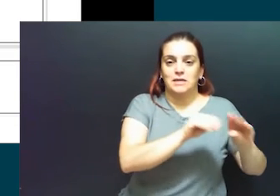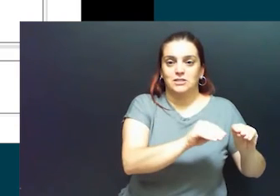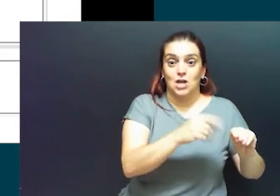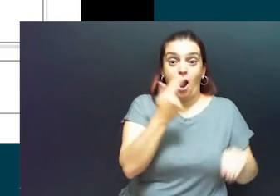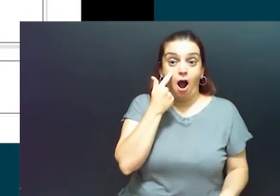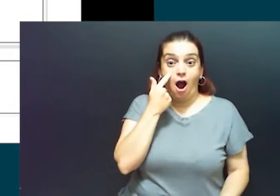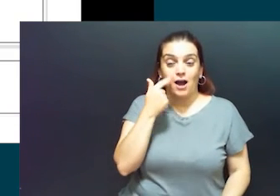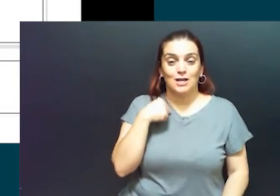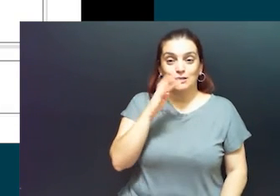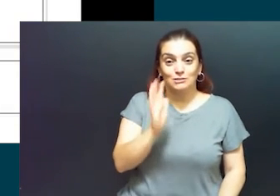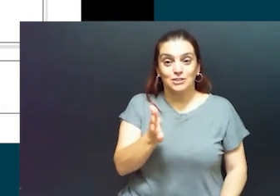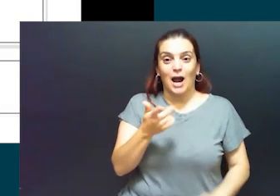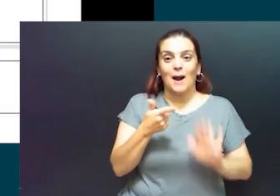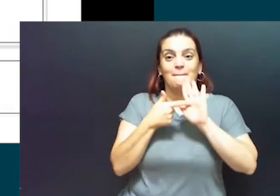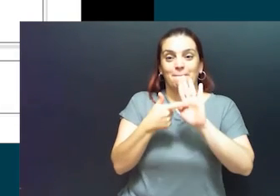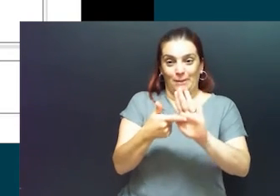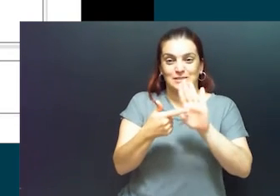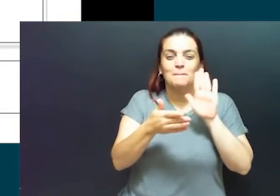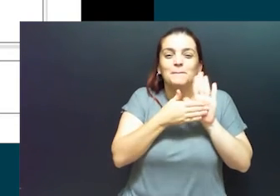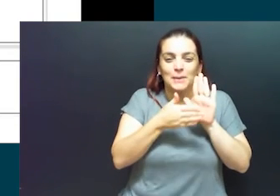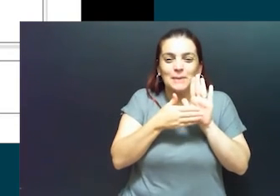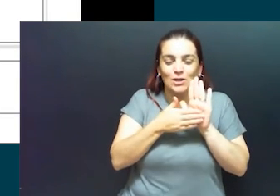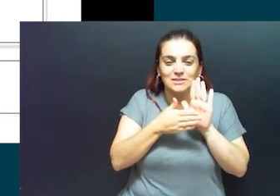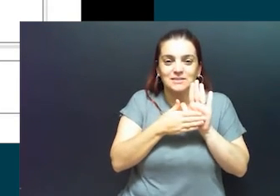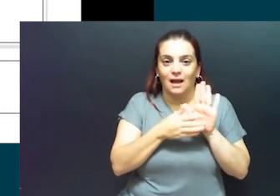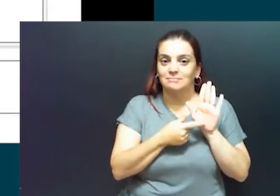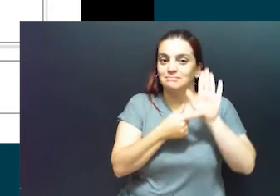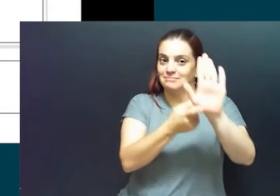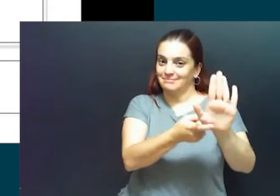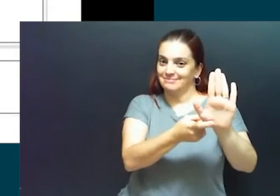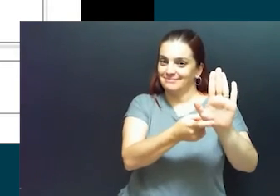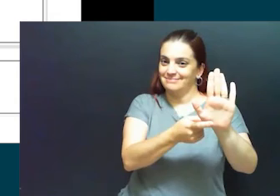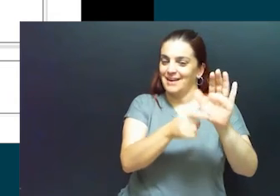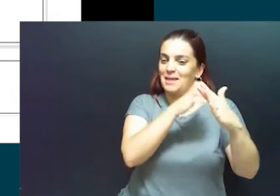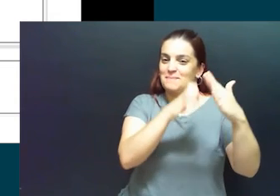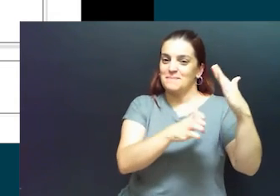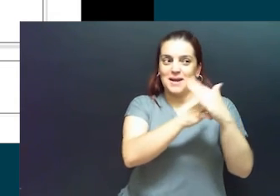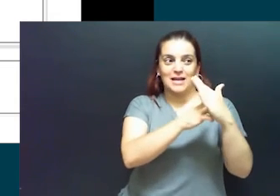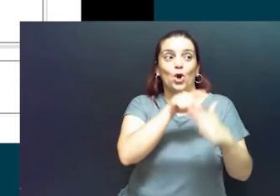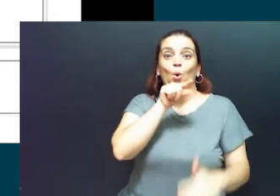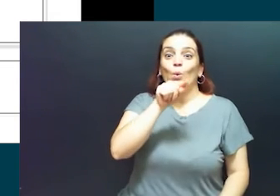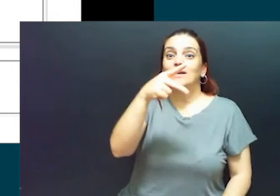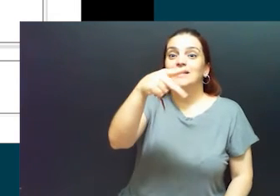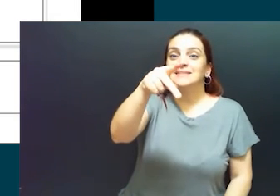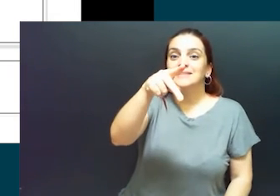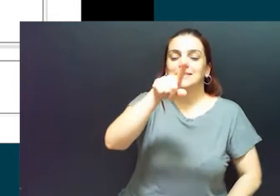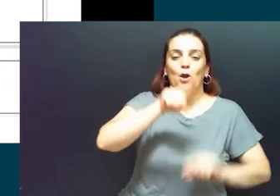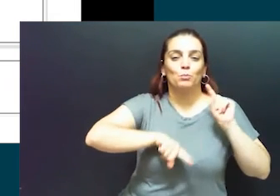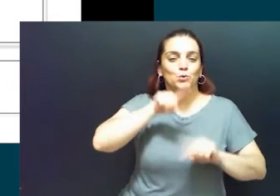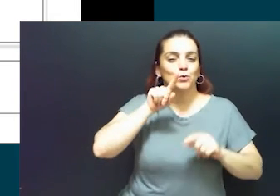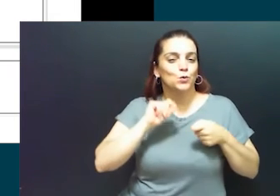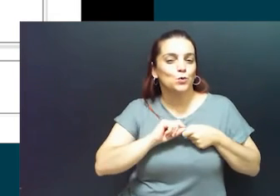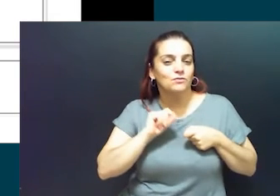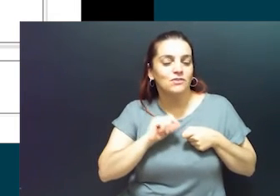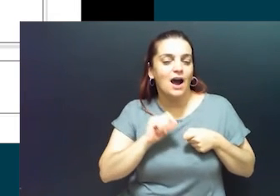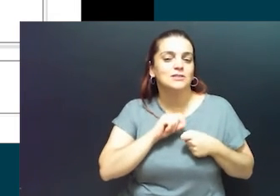esse modelo de proposta de valor, é um modelo que você vai apresentar para a empresa, né, para dizer o que o teu produto faz, né, qual é o objetivo dele,